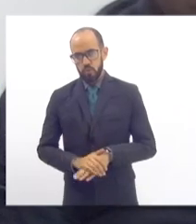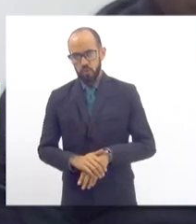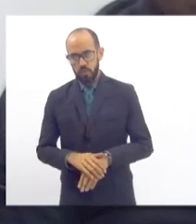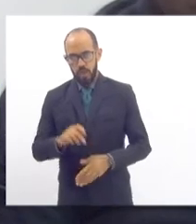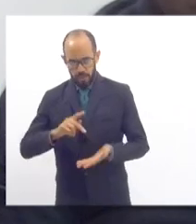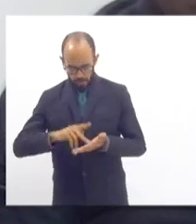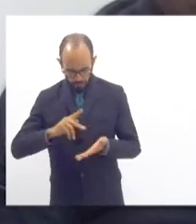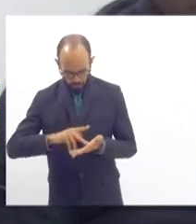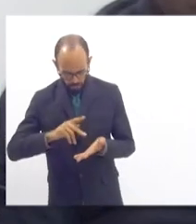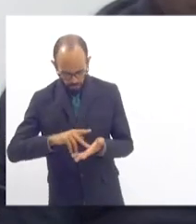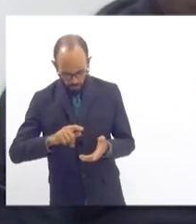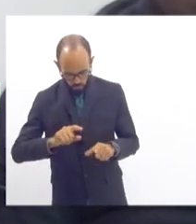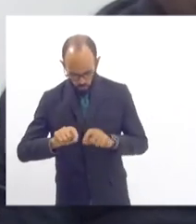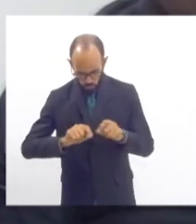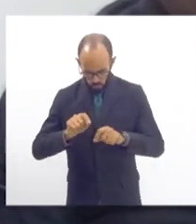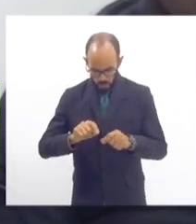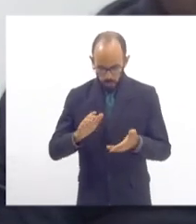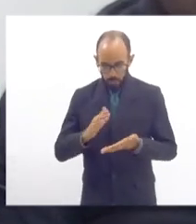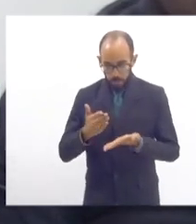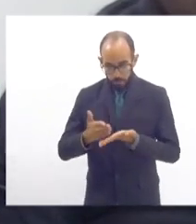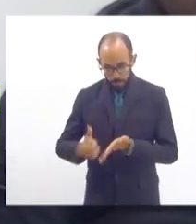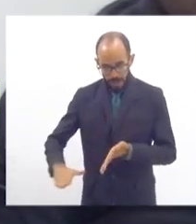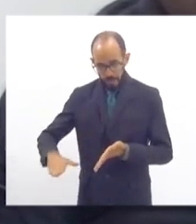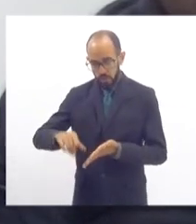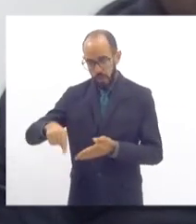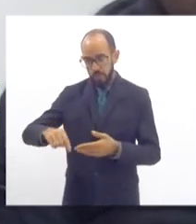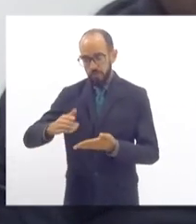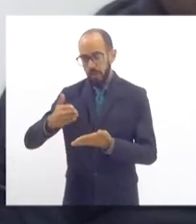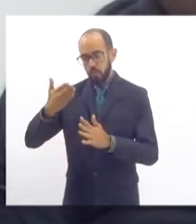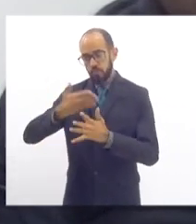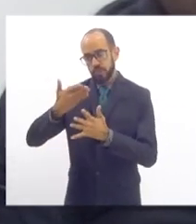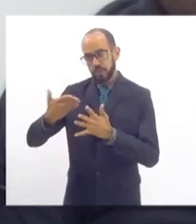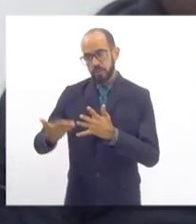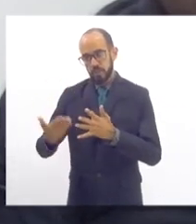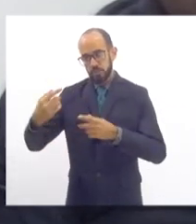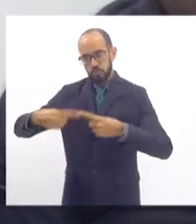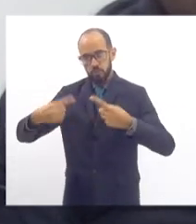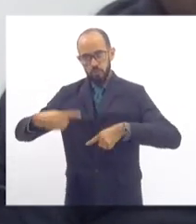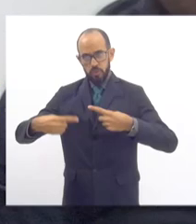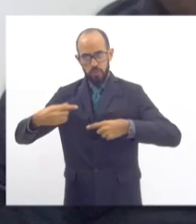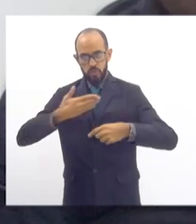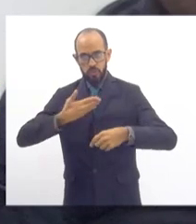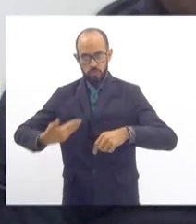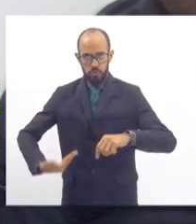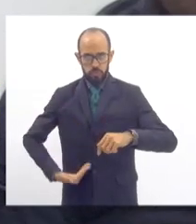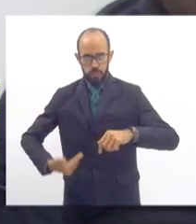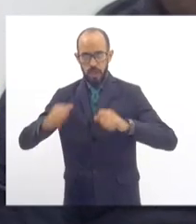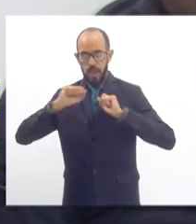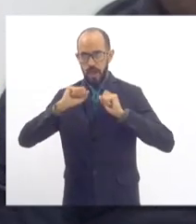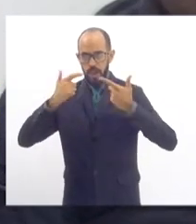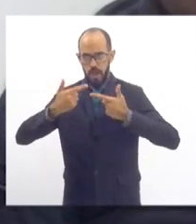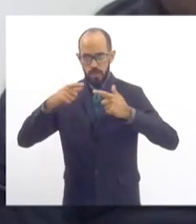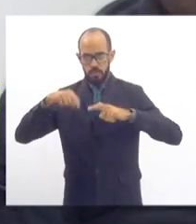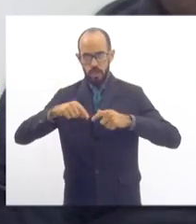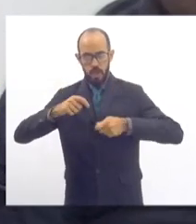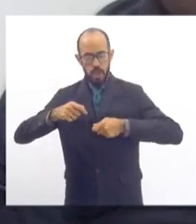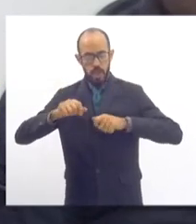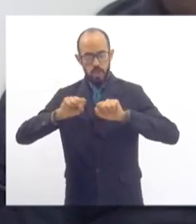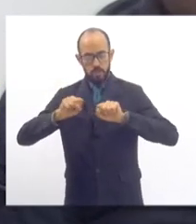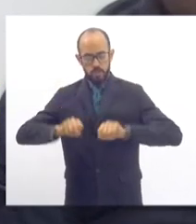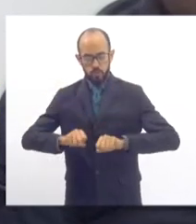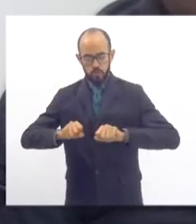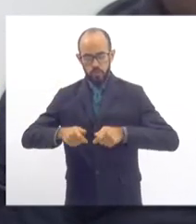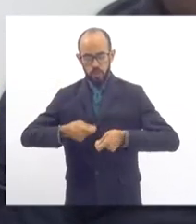que faz parte do bojo do Estado, é para o financiamento de política pública. A Assembleia Legislativa é uma ferramenta de controle, a gente tem a missão